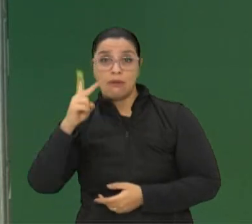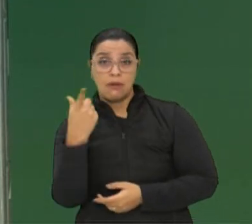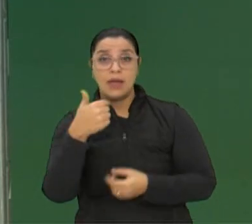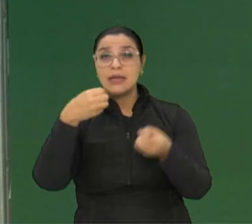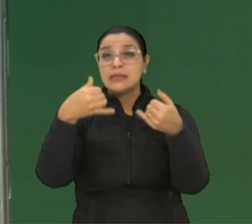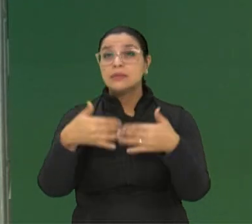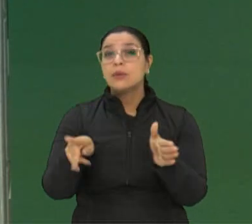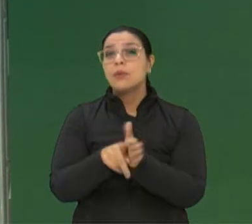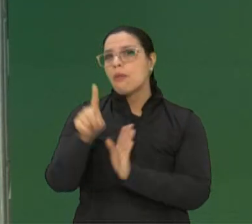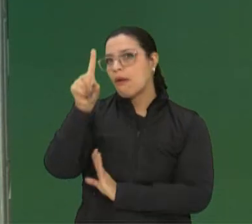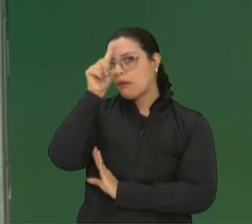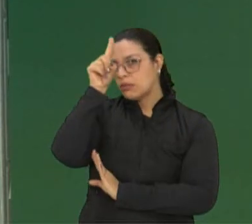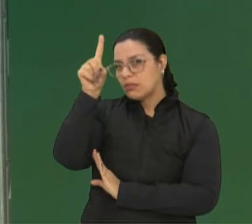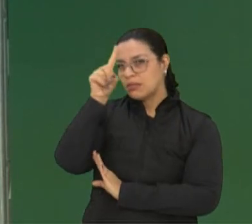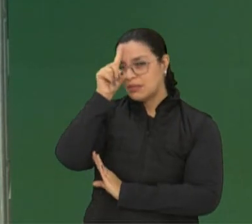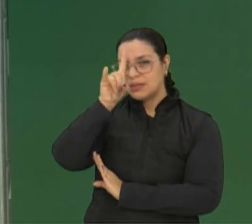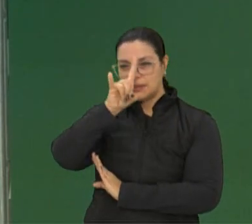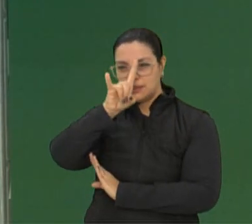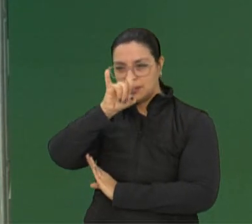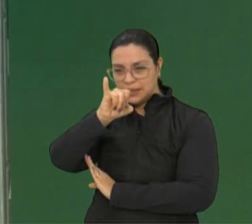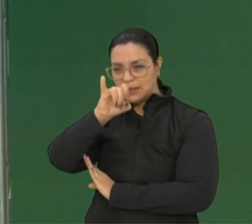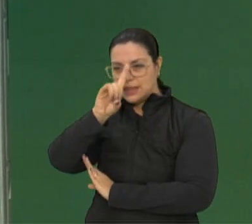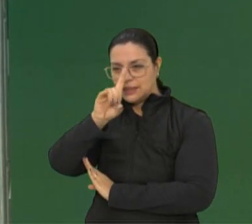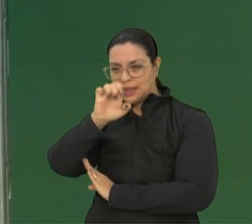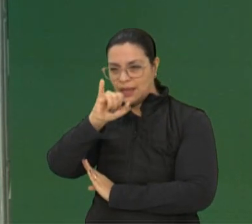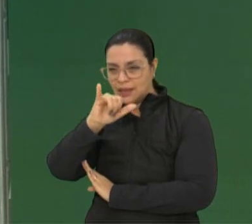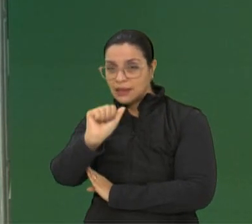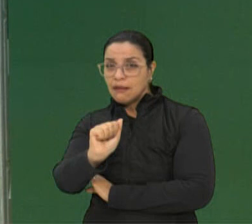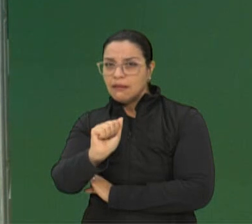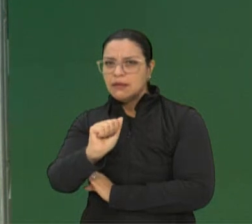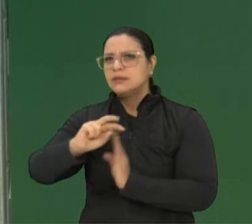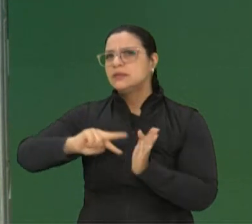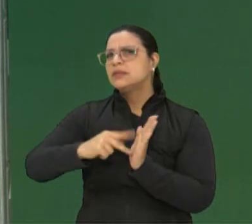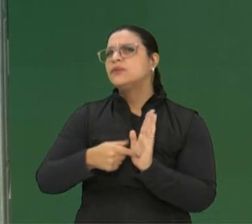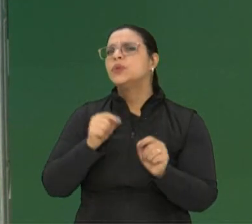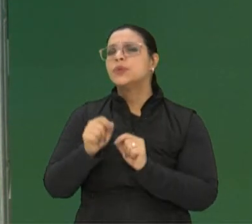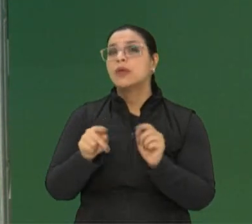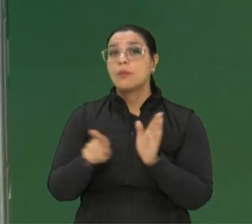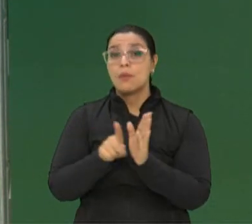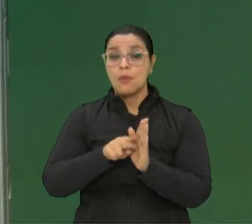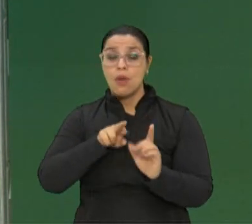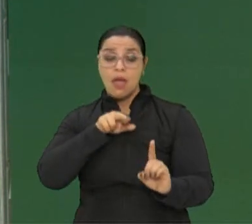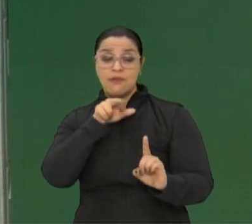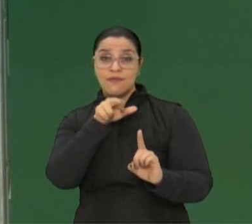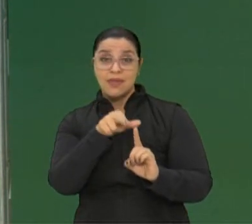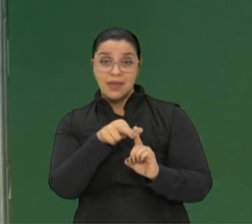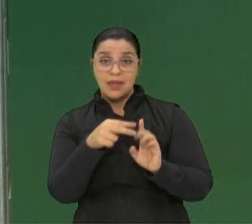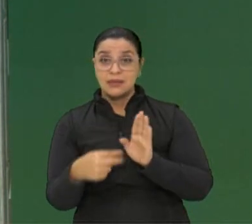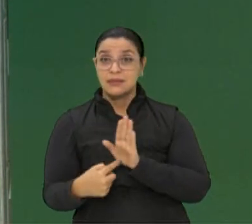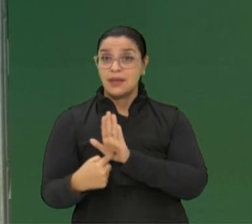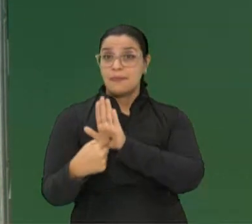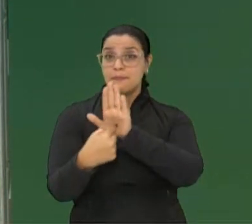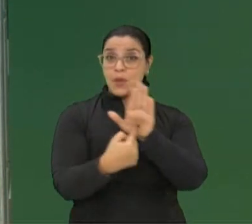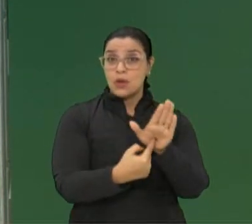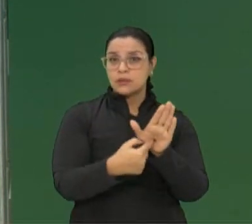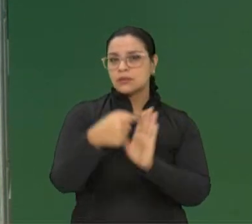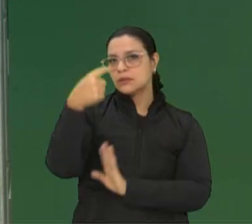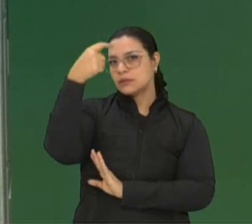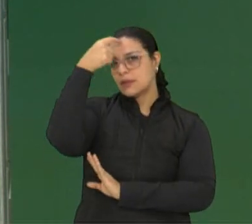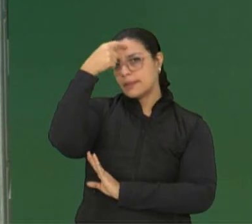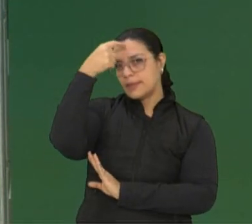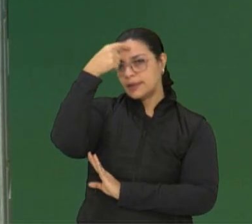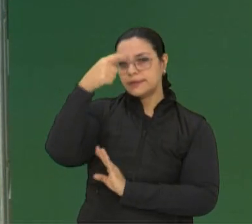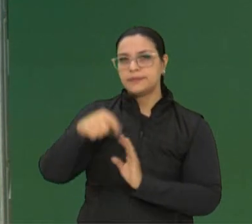as ideias, o conceito de ideias, tá? Ideias referem-se a representações mentais,